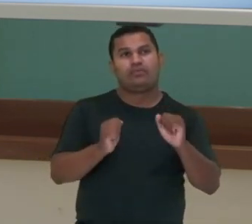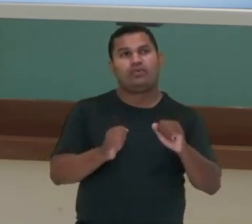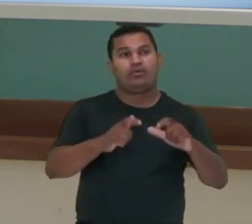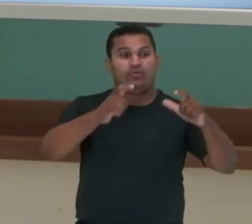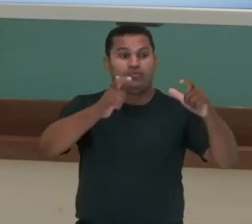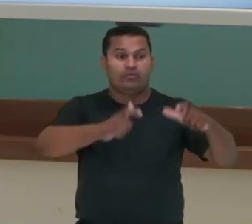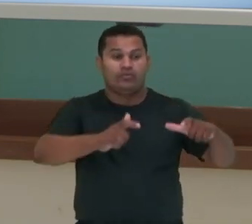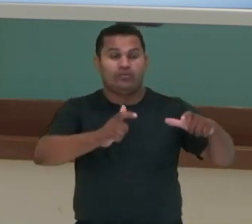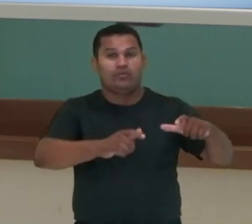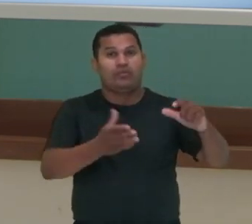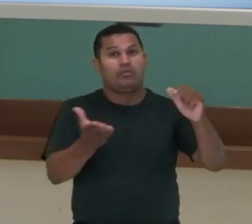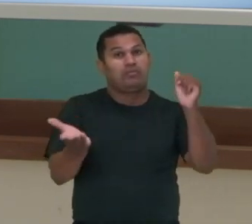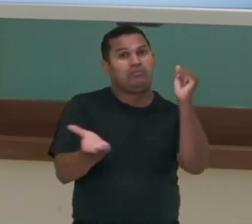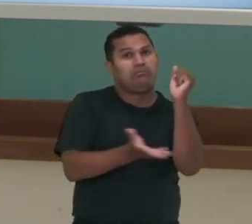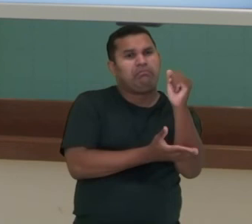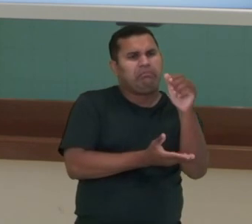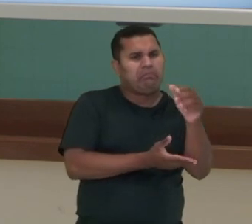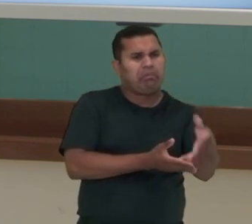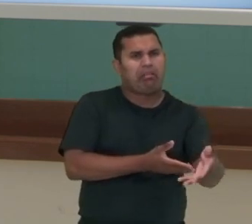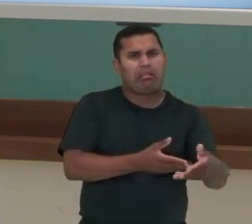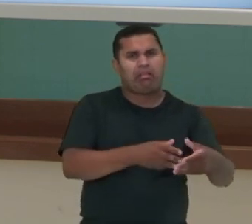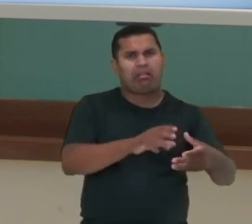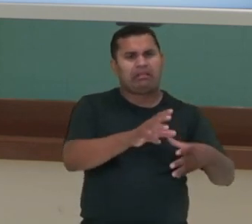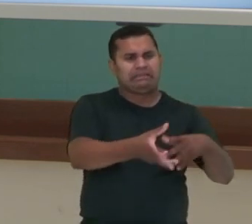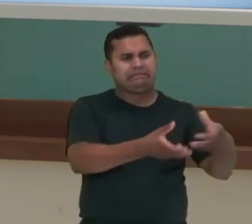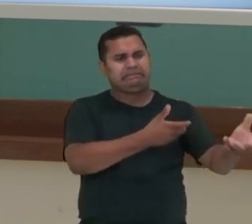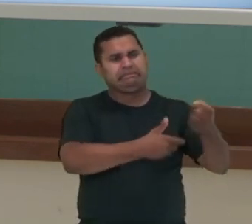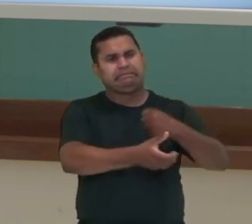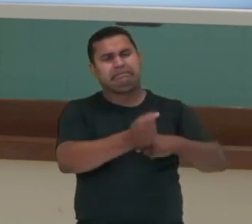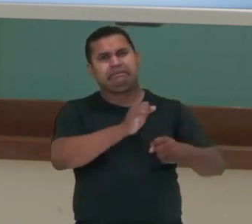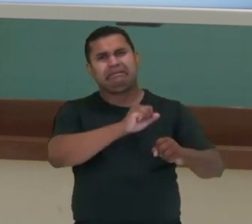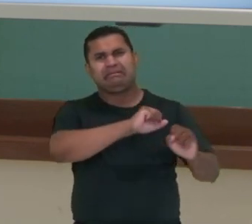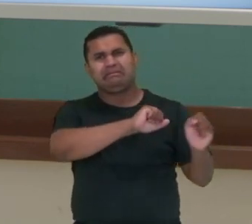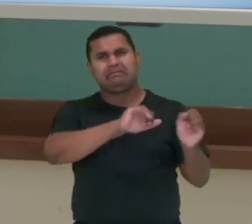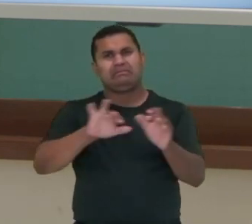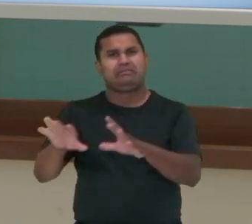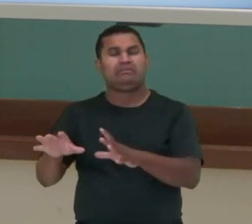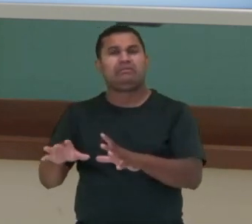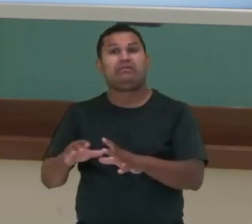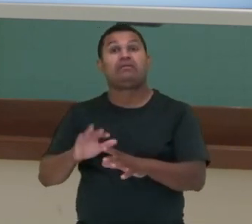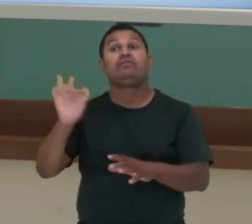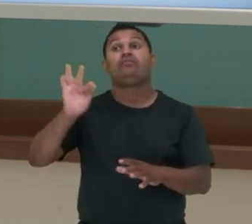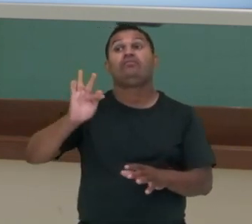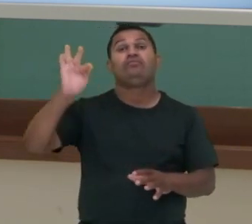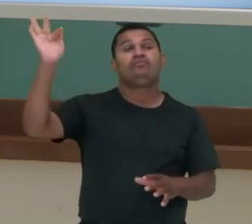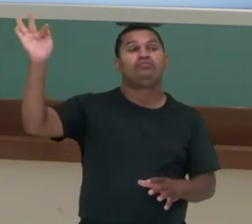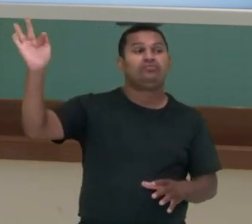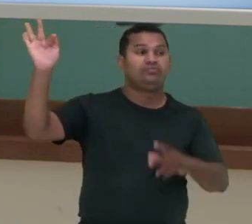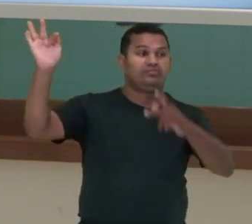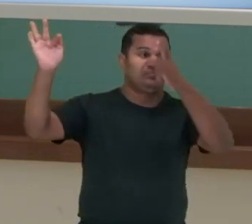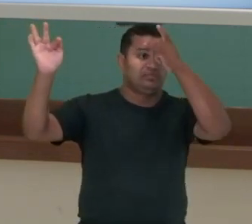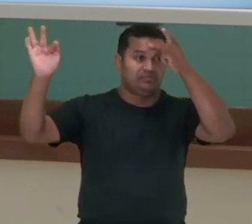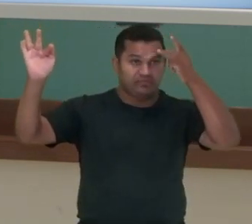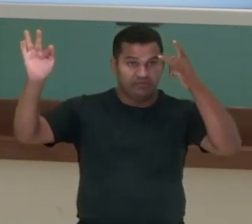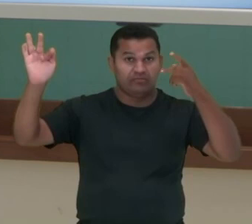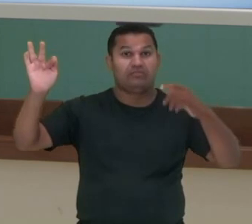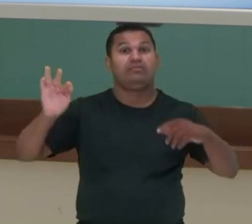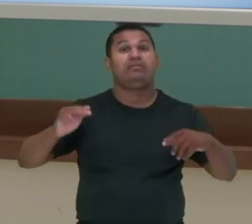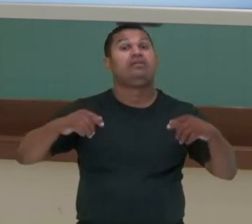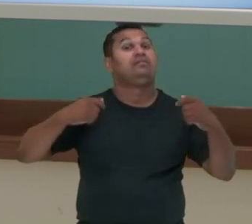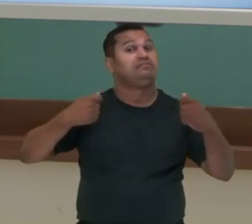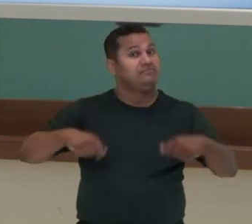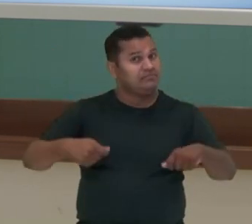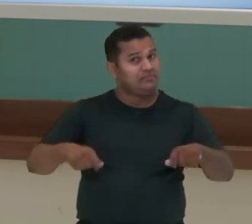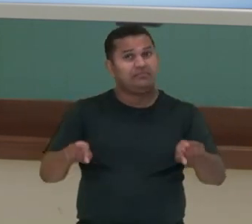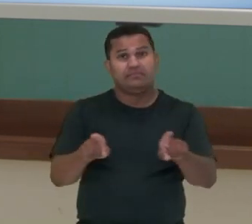as gerações futuras também vão precisar desses recursos para viver. Os seres vivos do planeta vão precisar